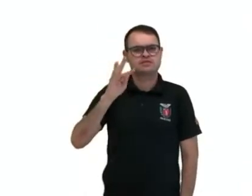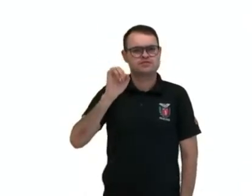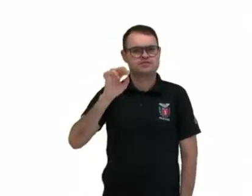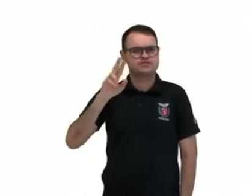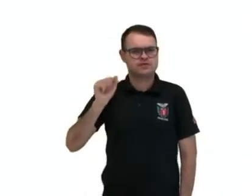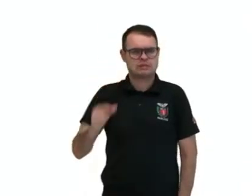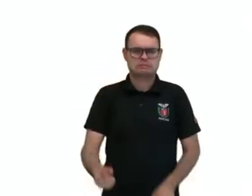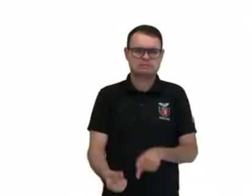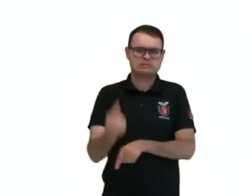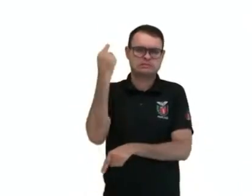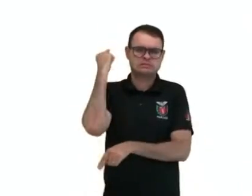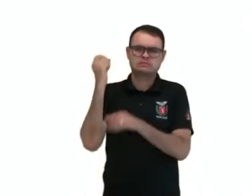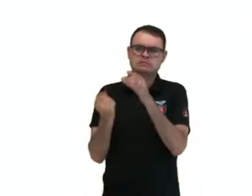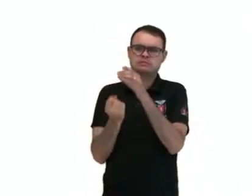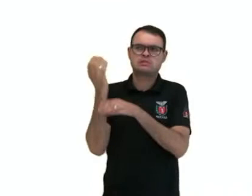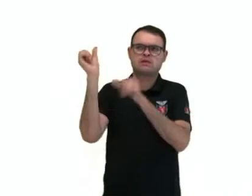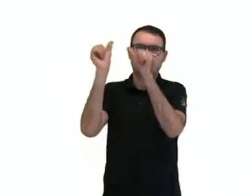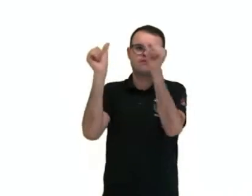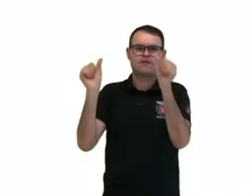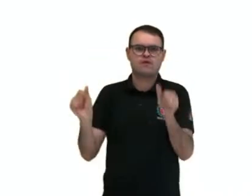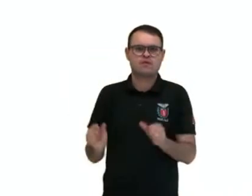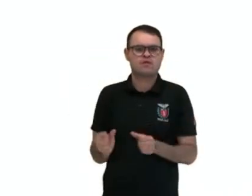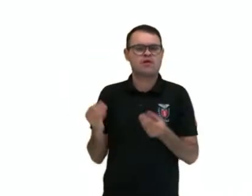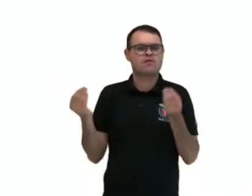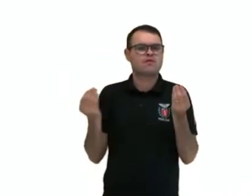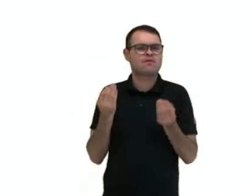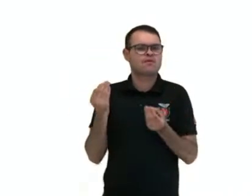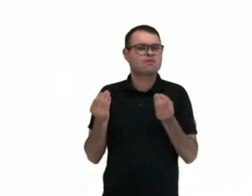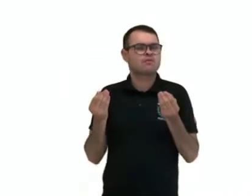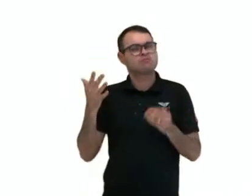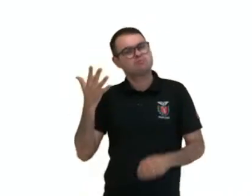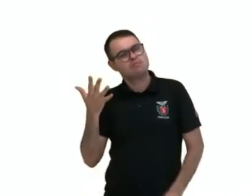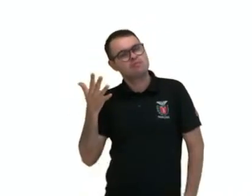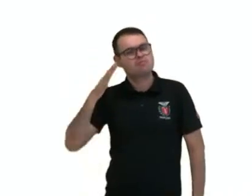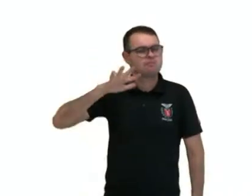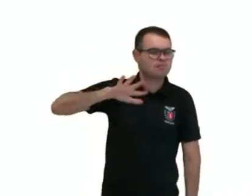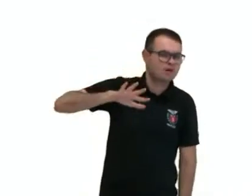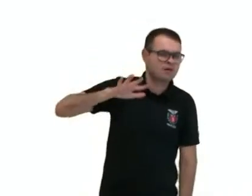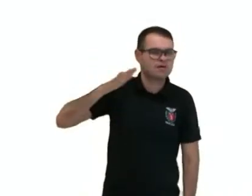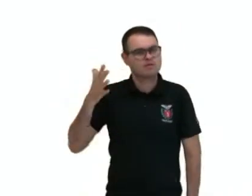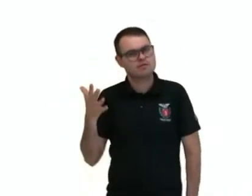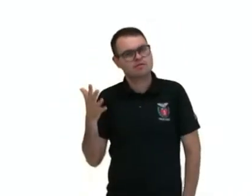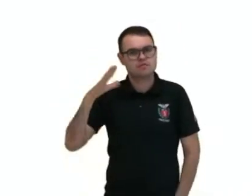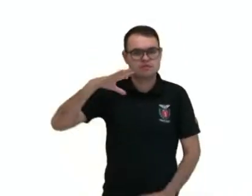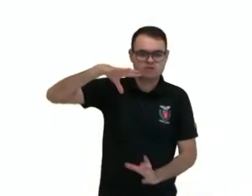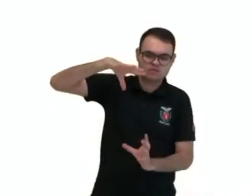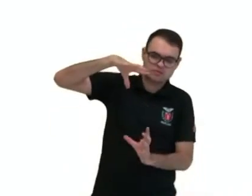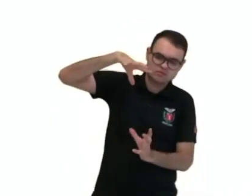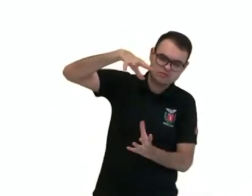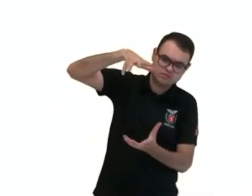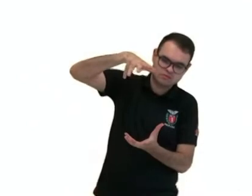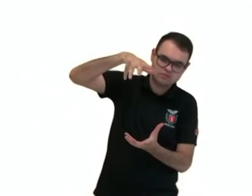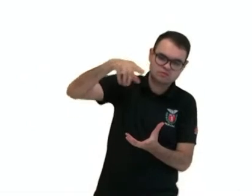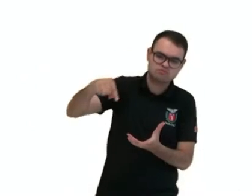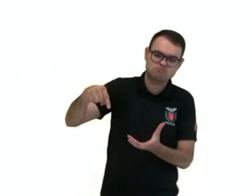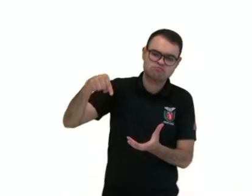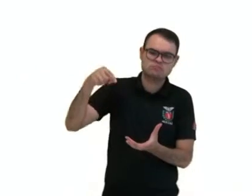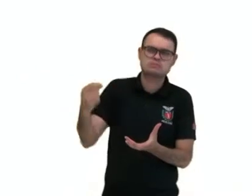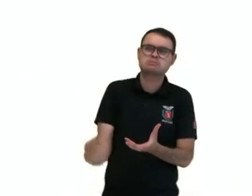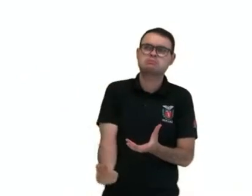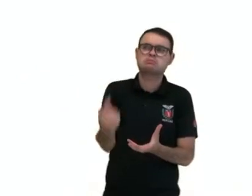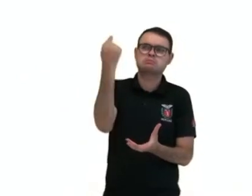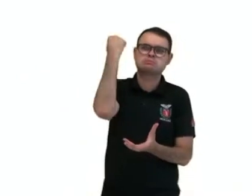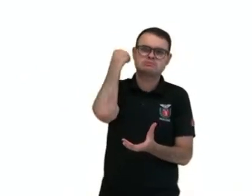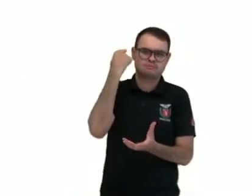bem como é uma ideia do nosso planeta na sua origem, na